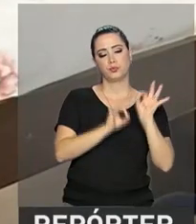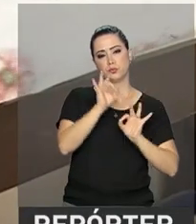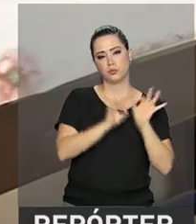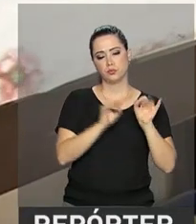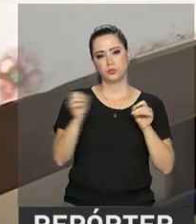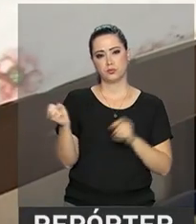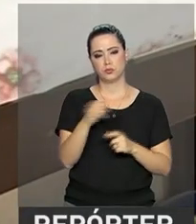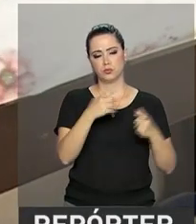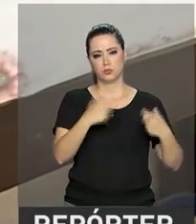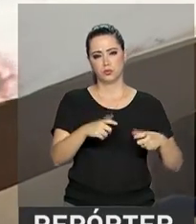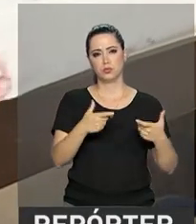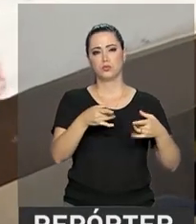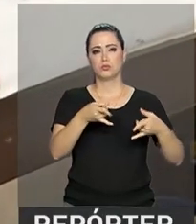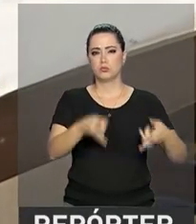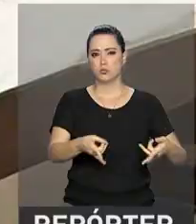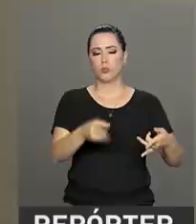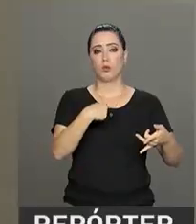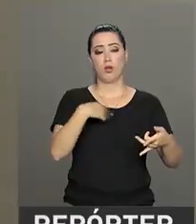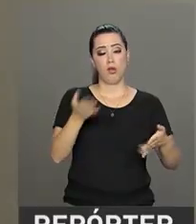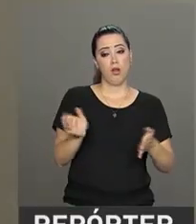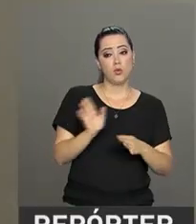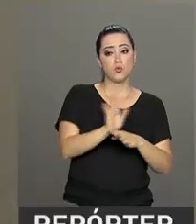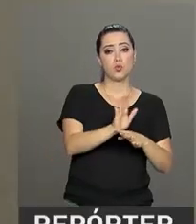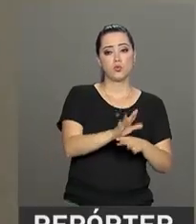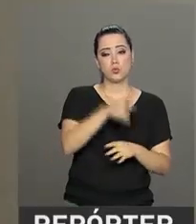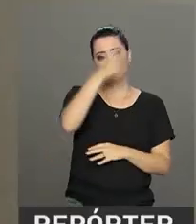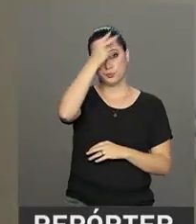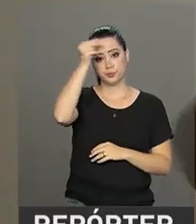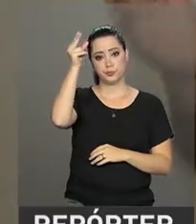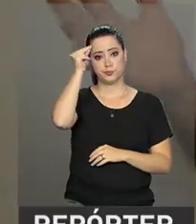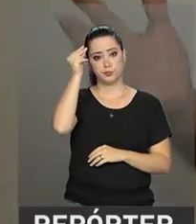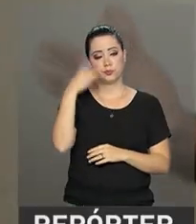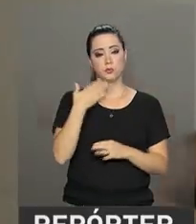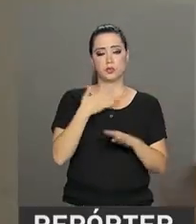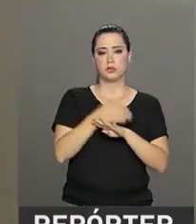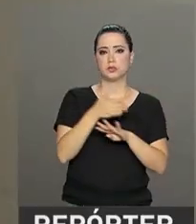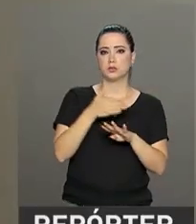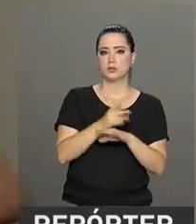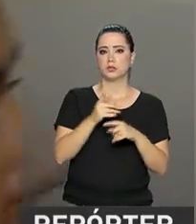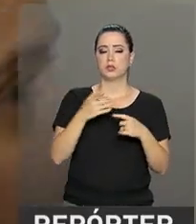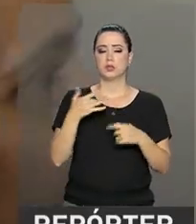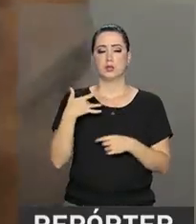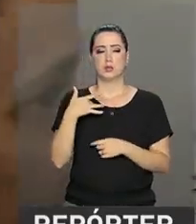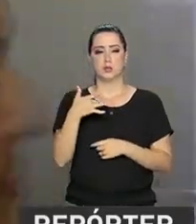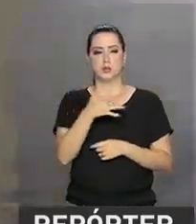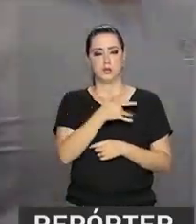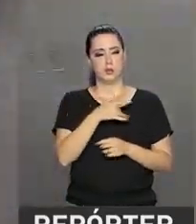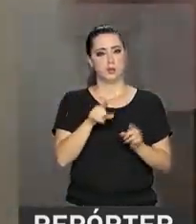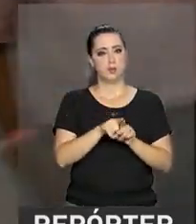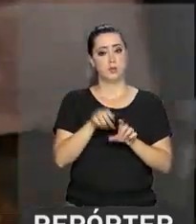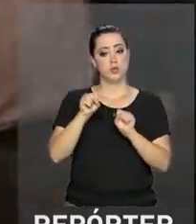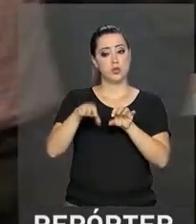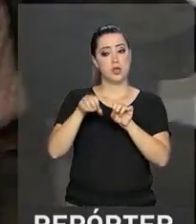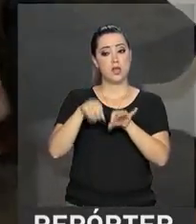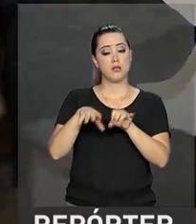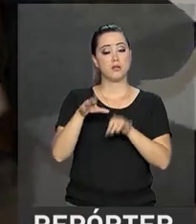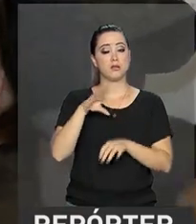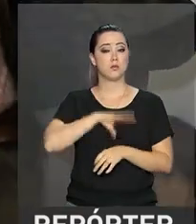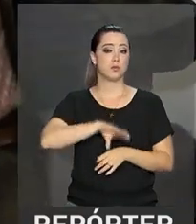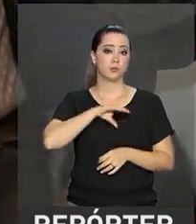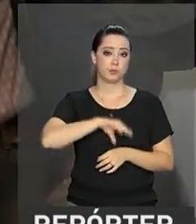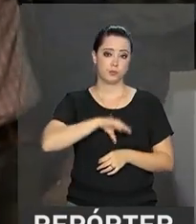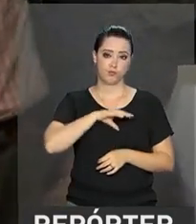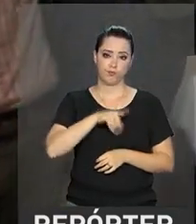quartos. Os venezuelanos vão receber apoio da prefeitura, acesso às unidades de saúde e aulas para aprender